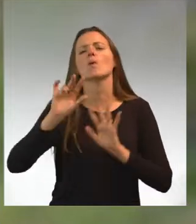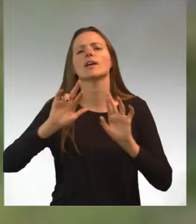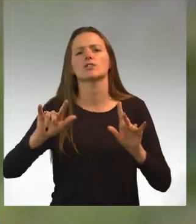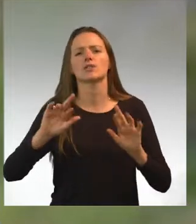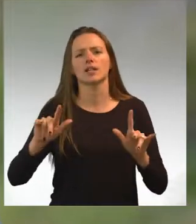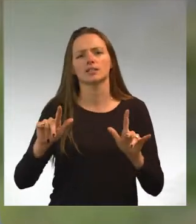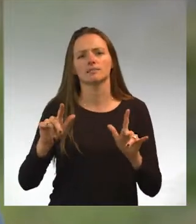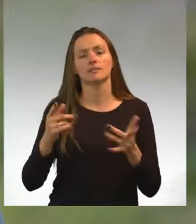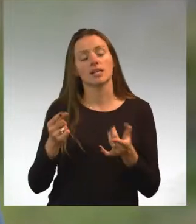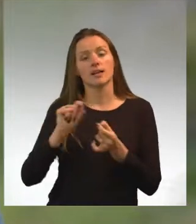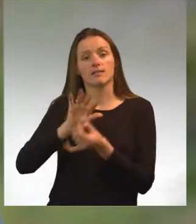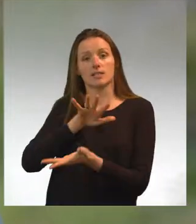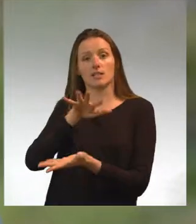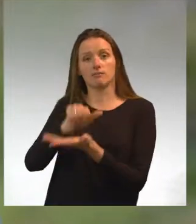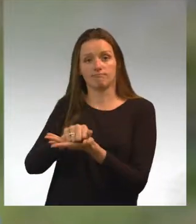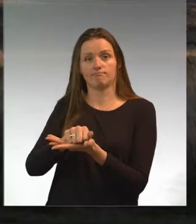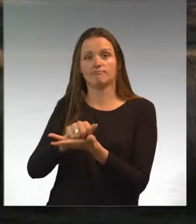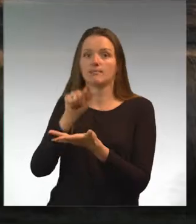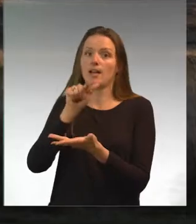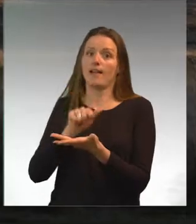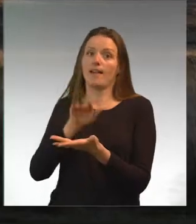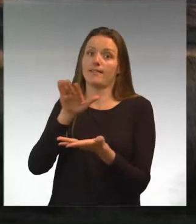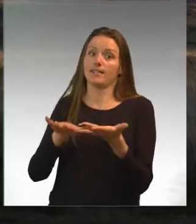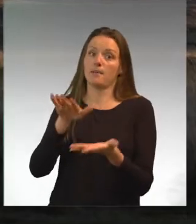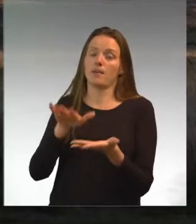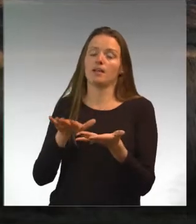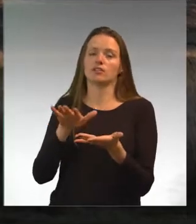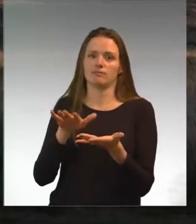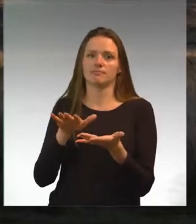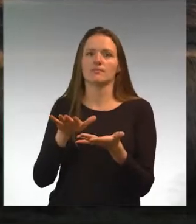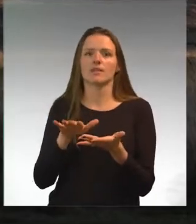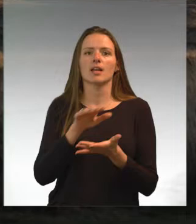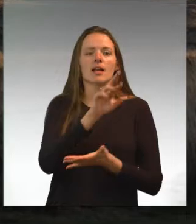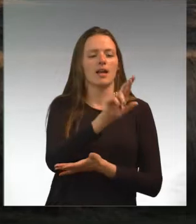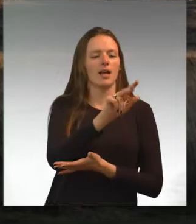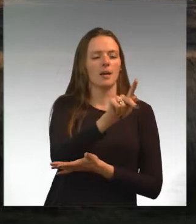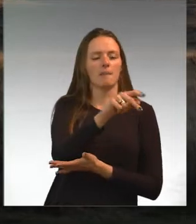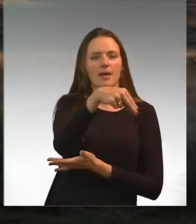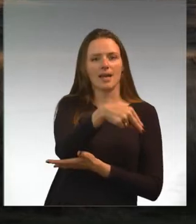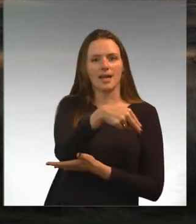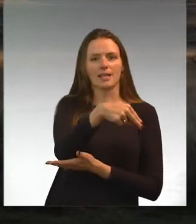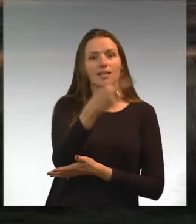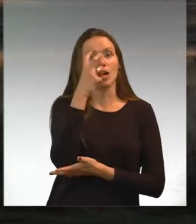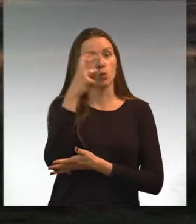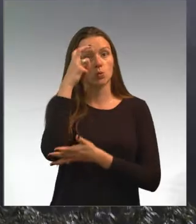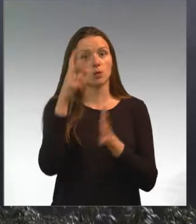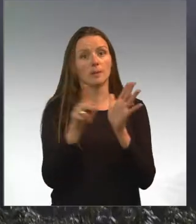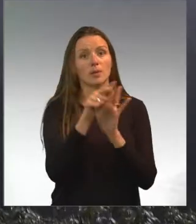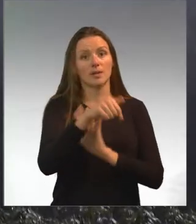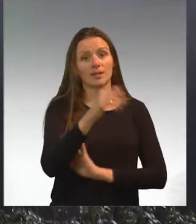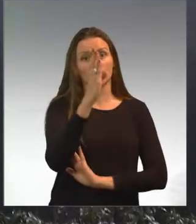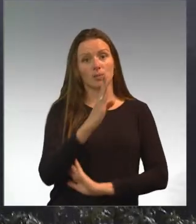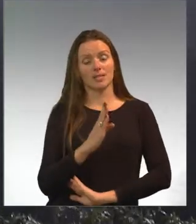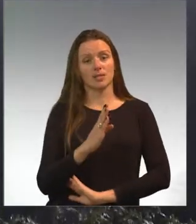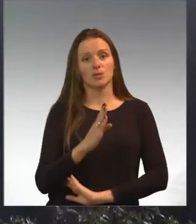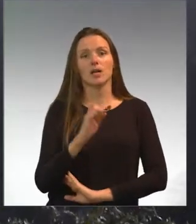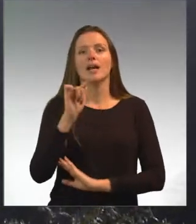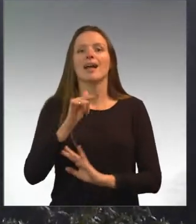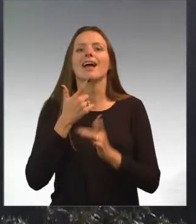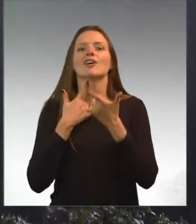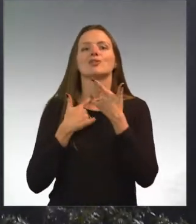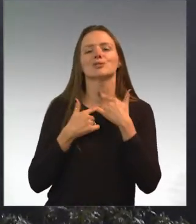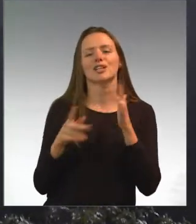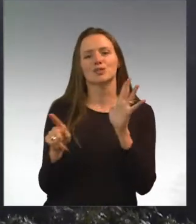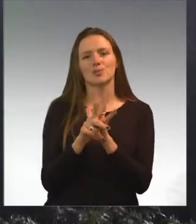é compulsório e o RPPN e a paisagem cultural brasileira são a partir da vontade do